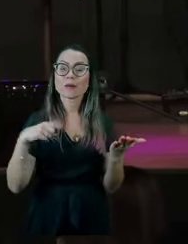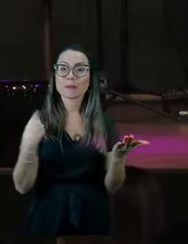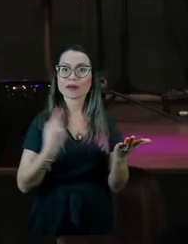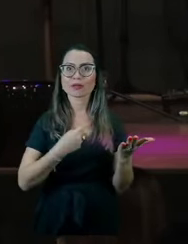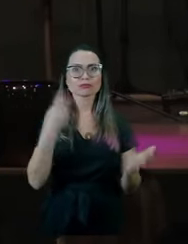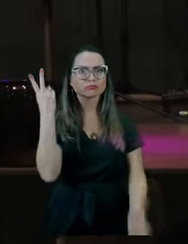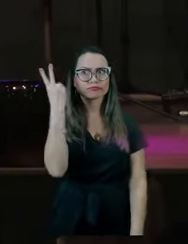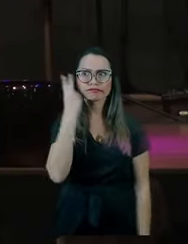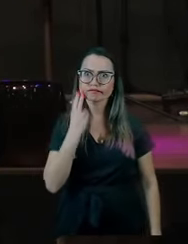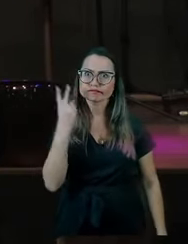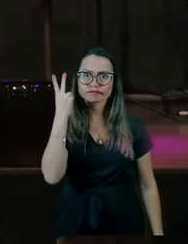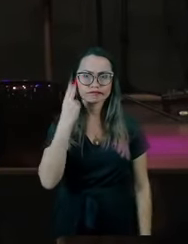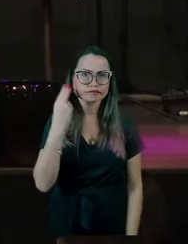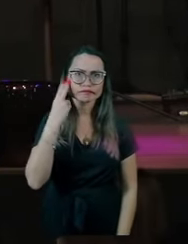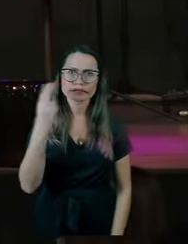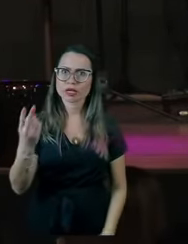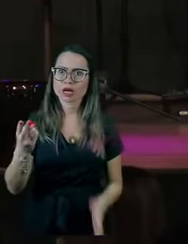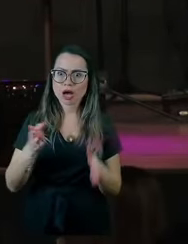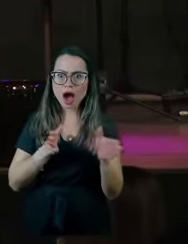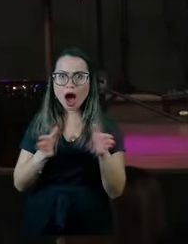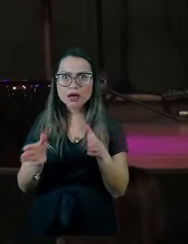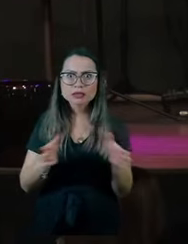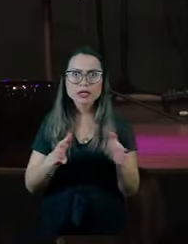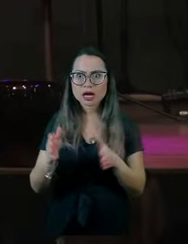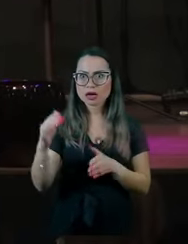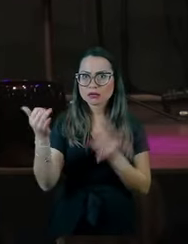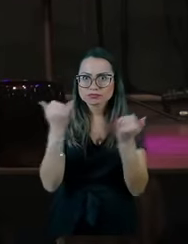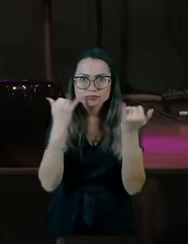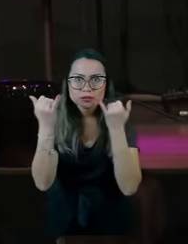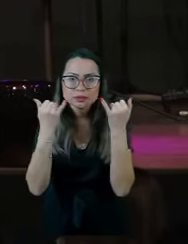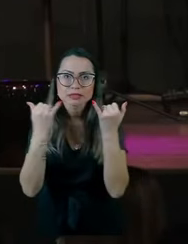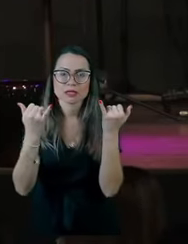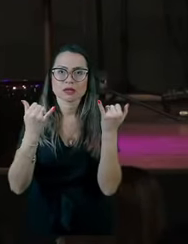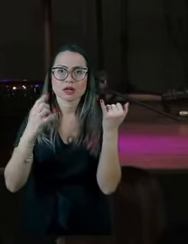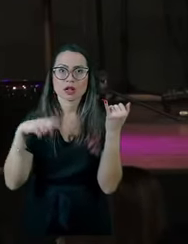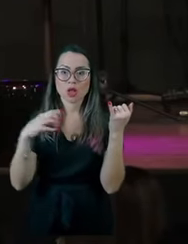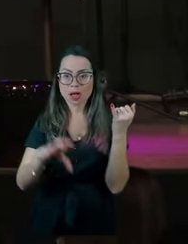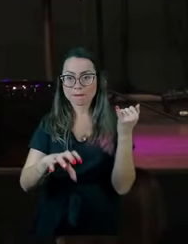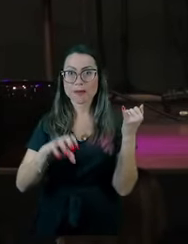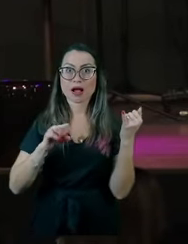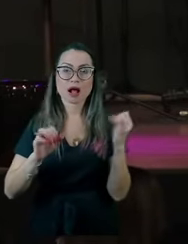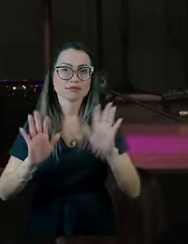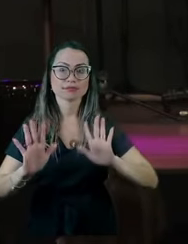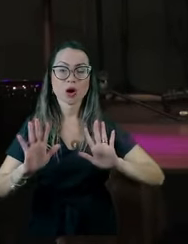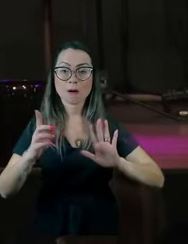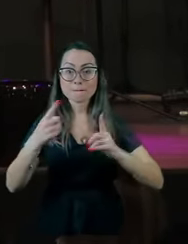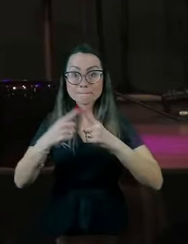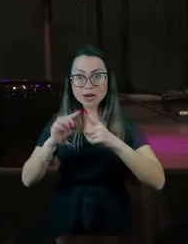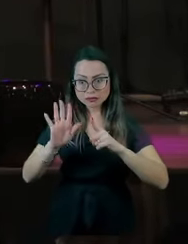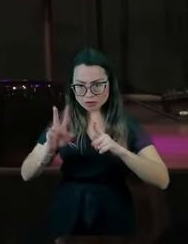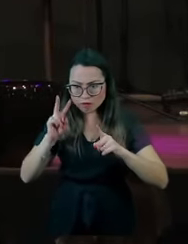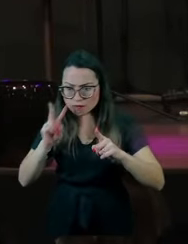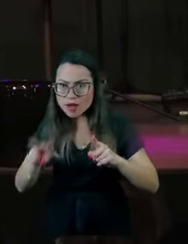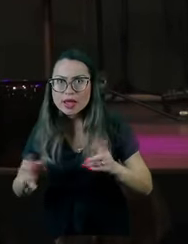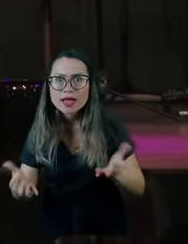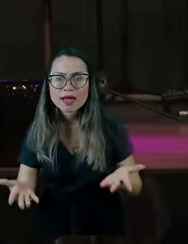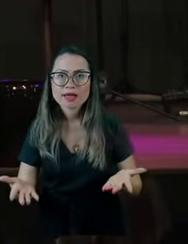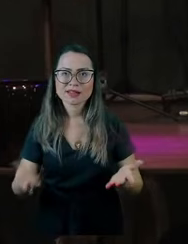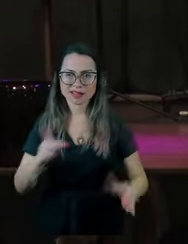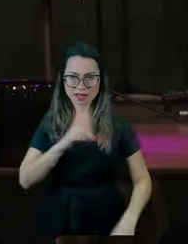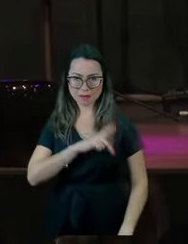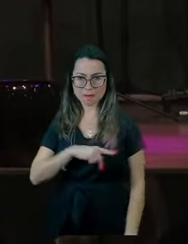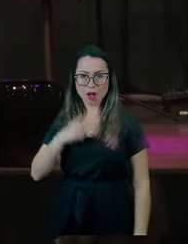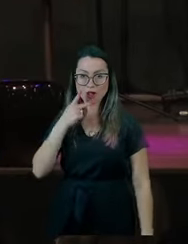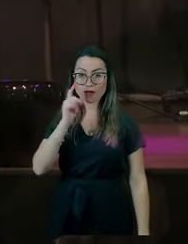o acesso a informações que nós não podemos tocar, mas elas estão lá. E o reino de Deus é exatamente isso. Paulo já falava isso, ele dizia, olha, eu estou assentado